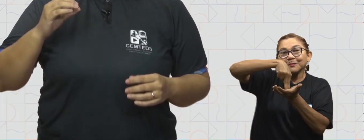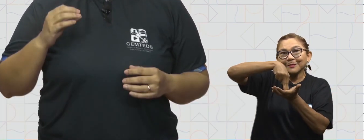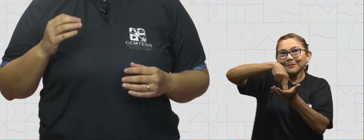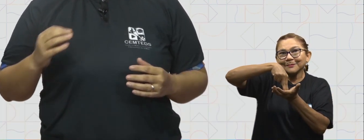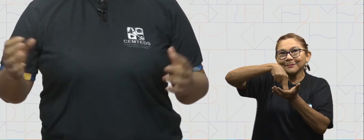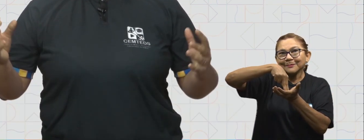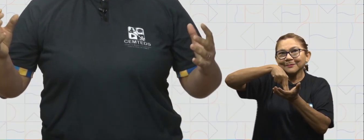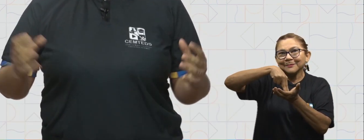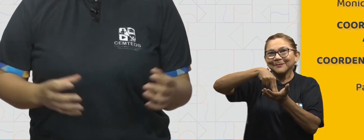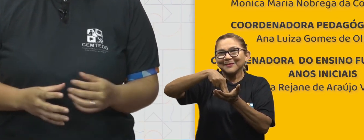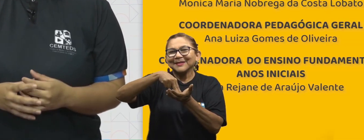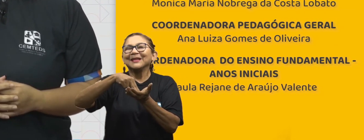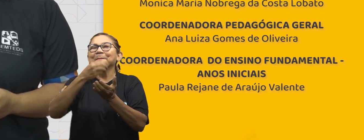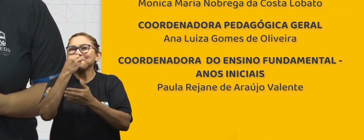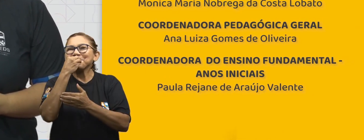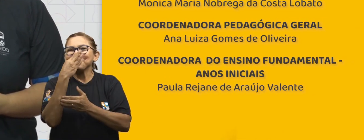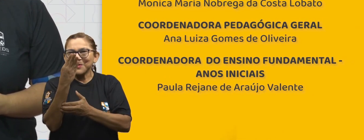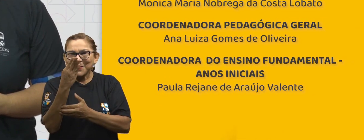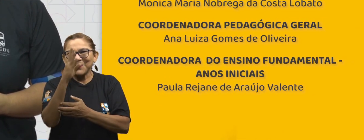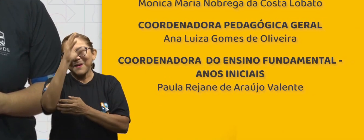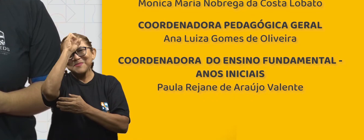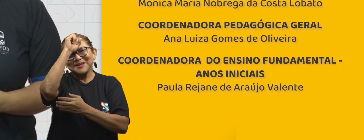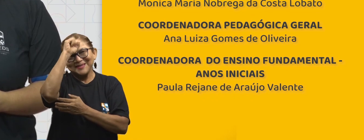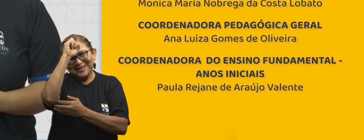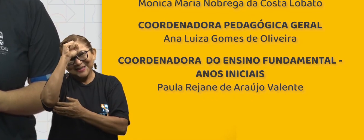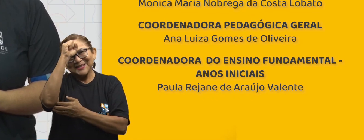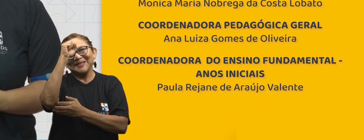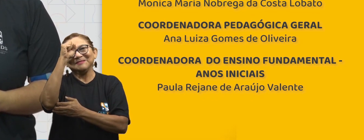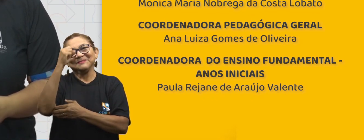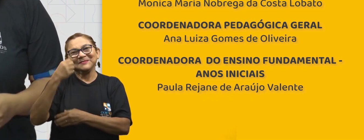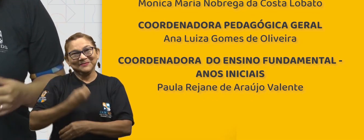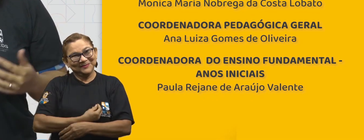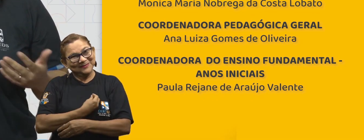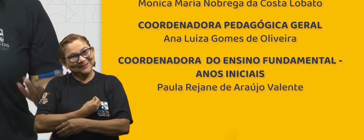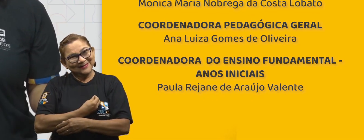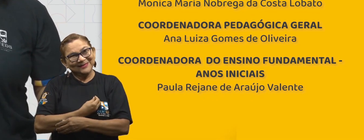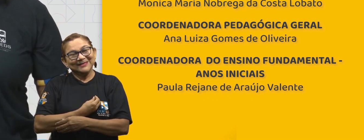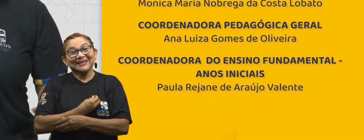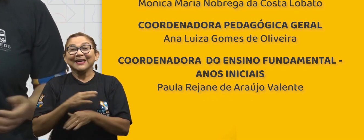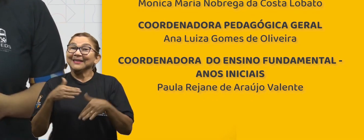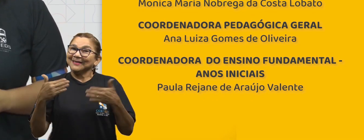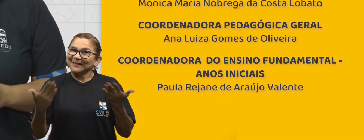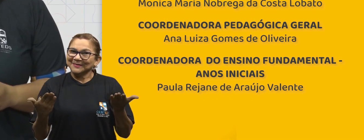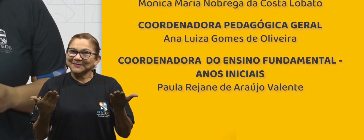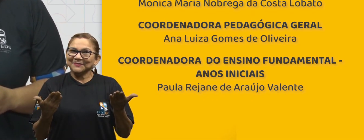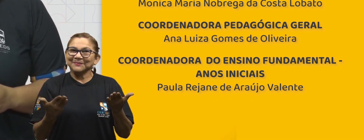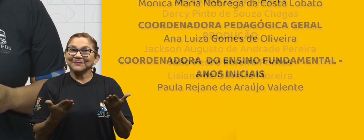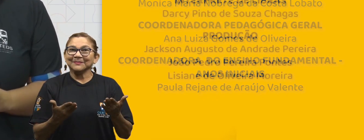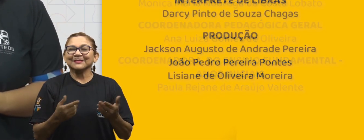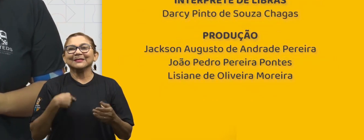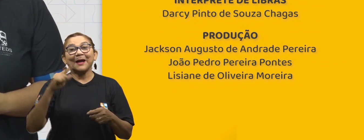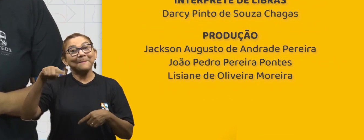É muito bom aprender sobre o mundo em que vivemos, não é mesmo? Então é isso.